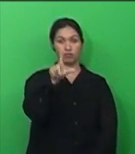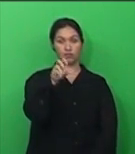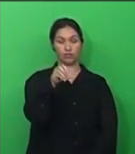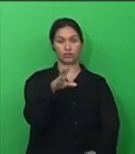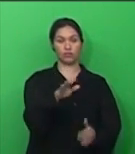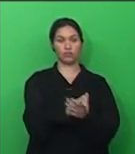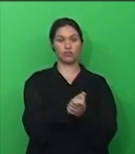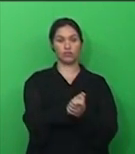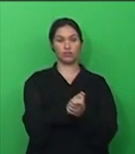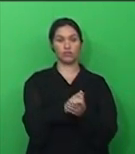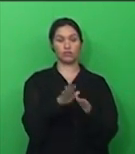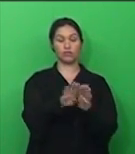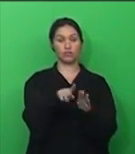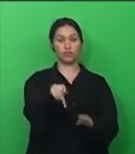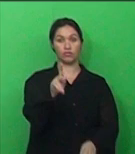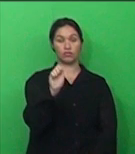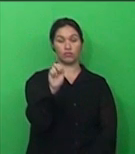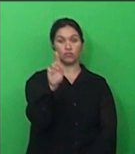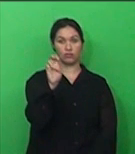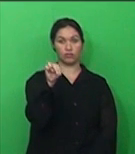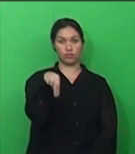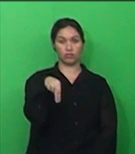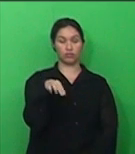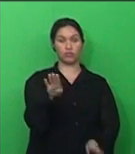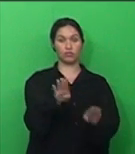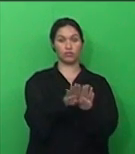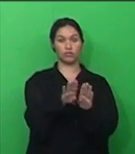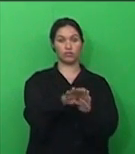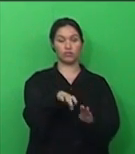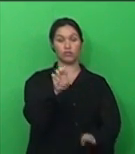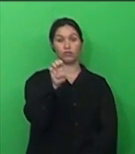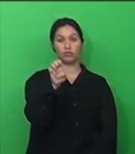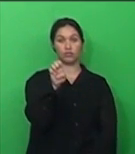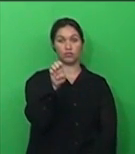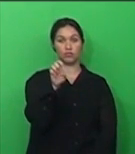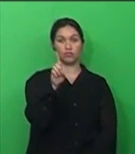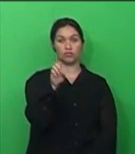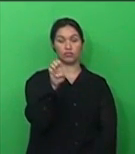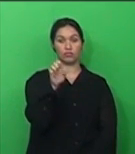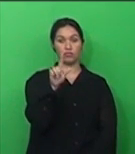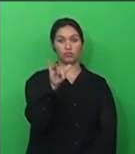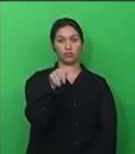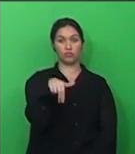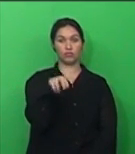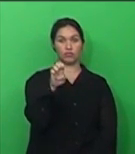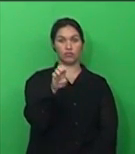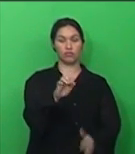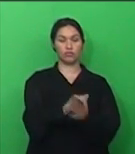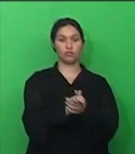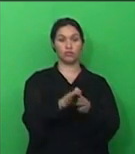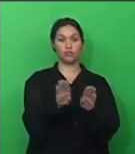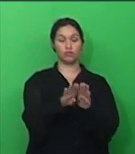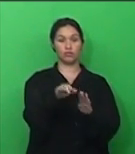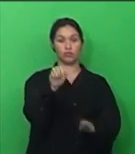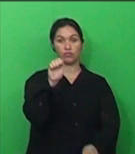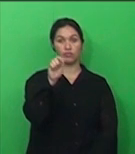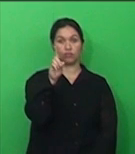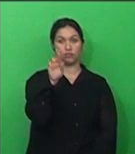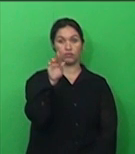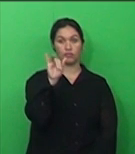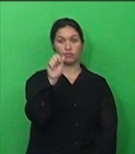Enns, dolar, Emeline Colombo, psicóloga, Alain Federige, administrador, Ariane Federige,